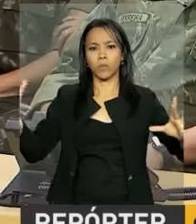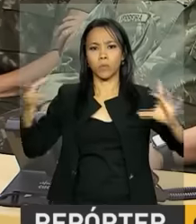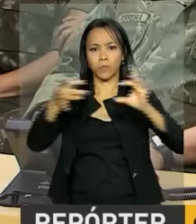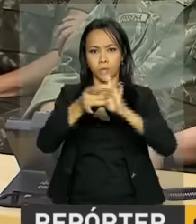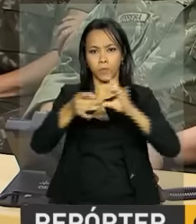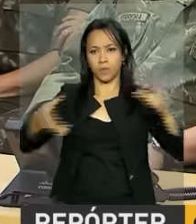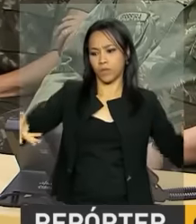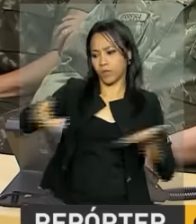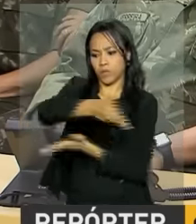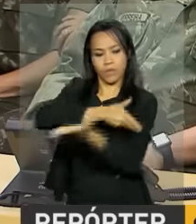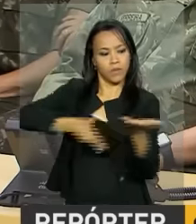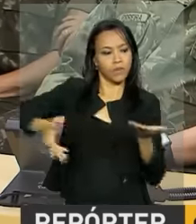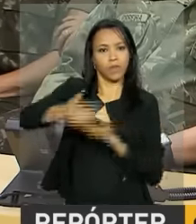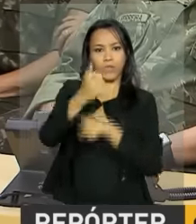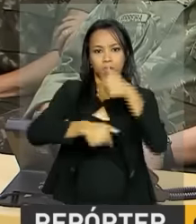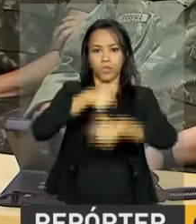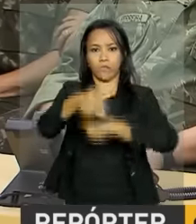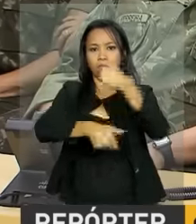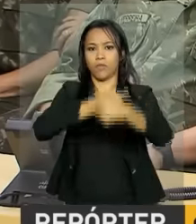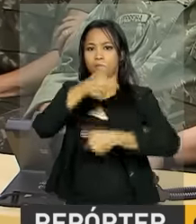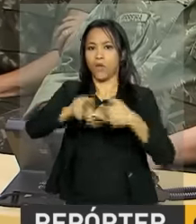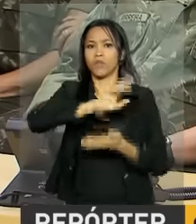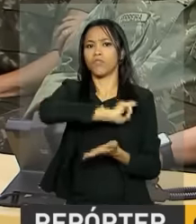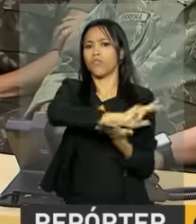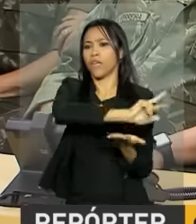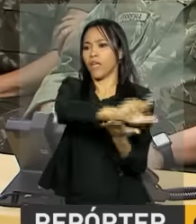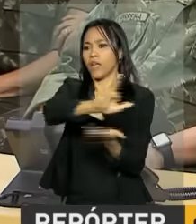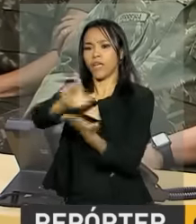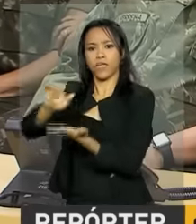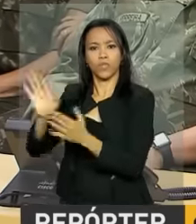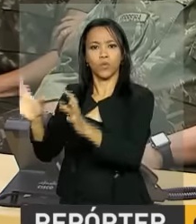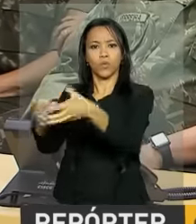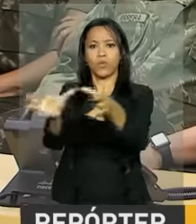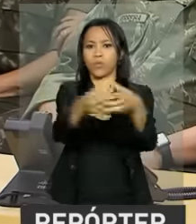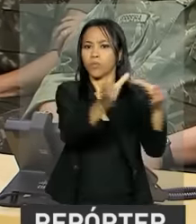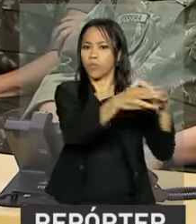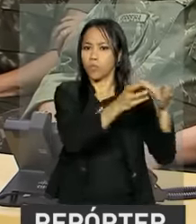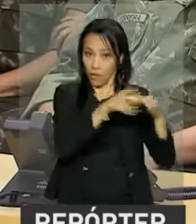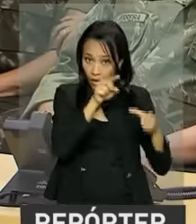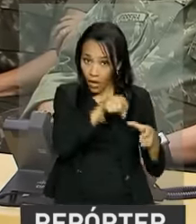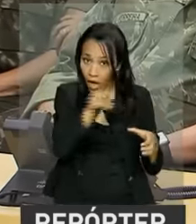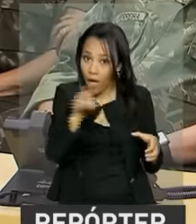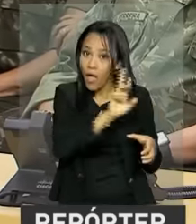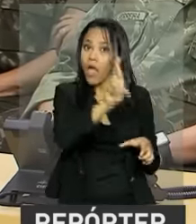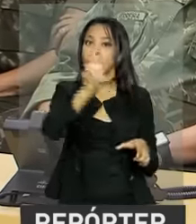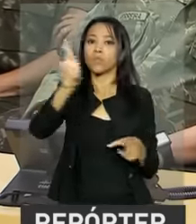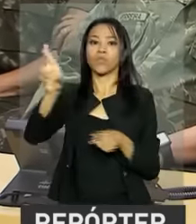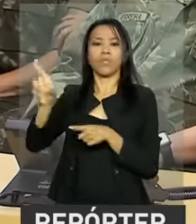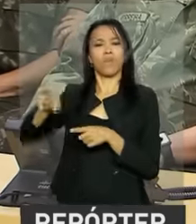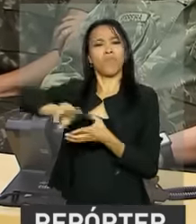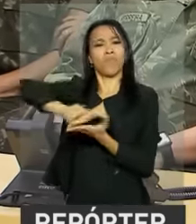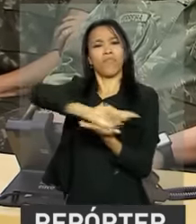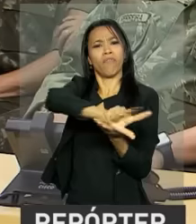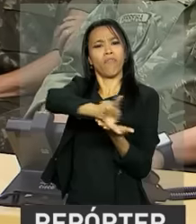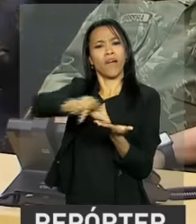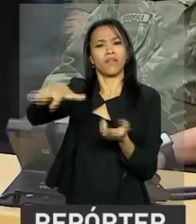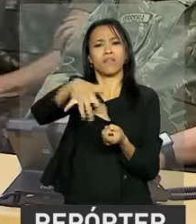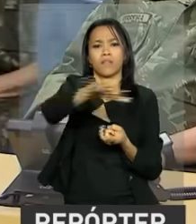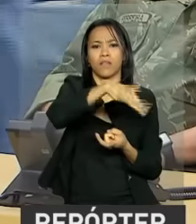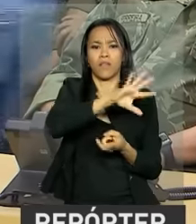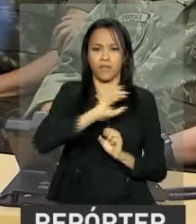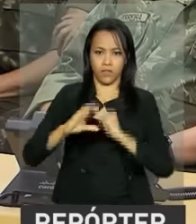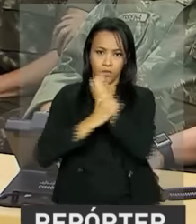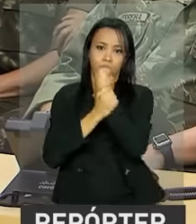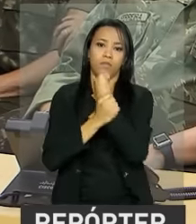da atuação dos diversos órgãos responsáveis pelos vários setores de